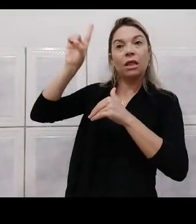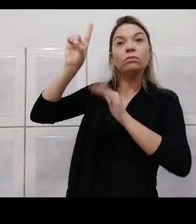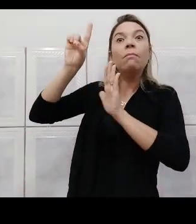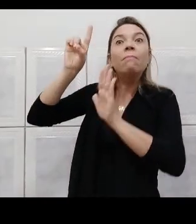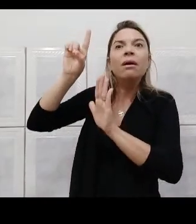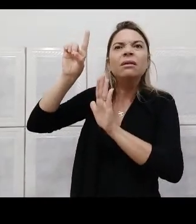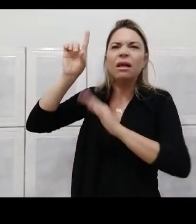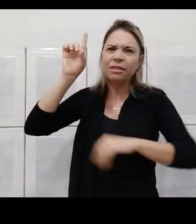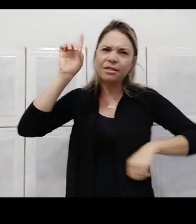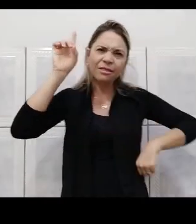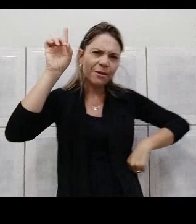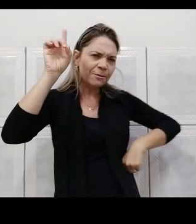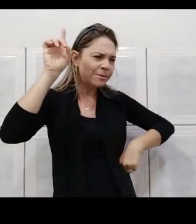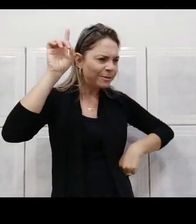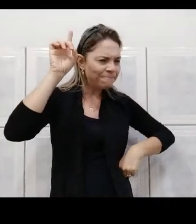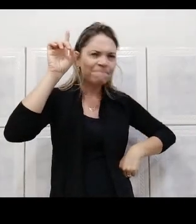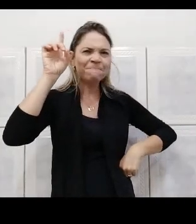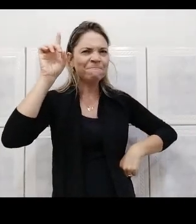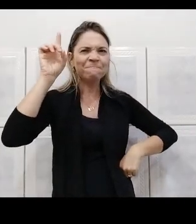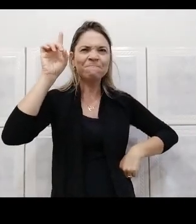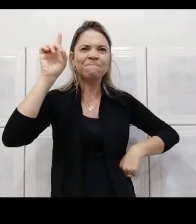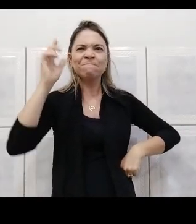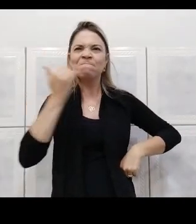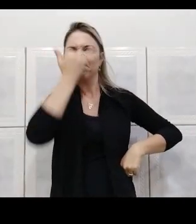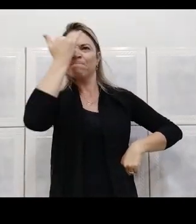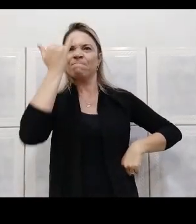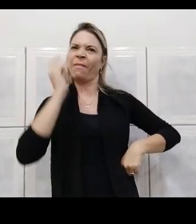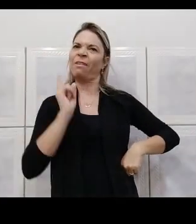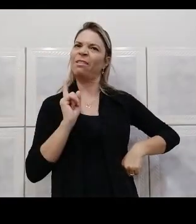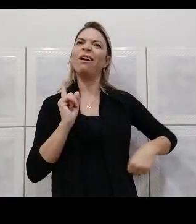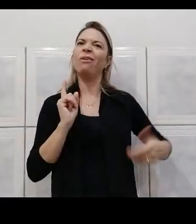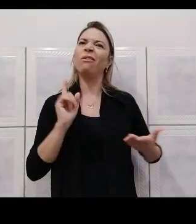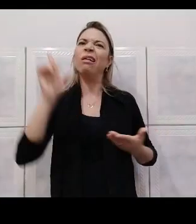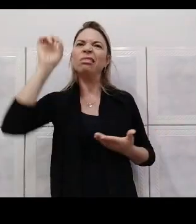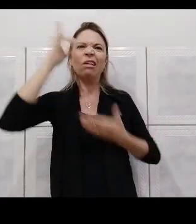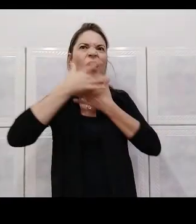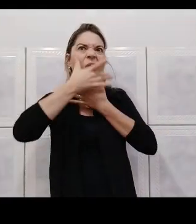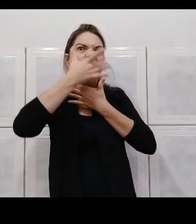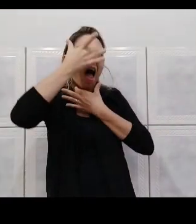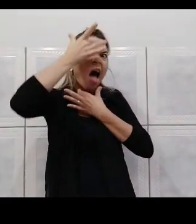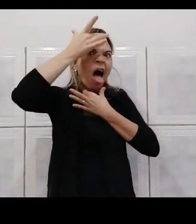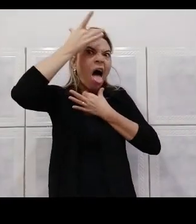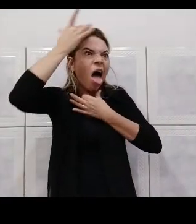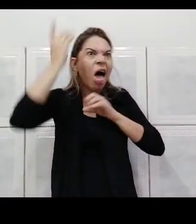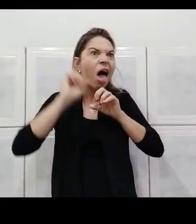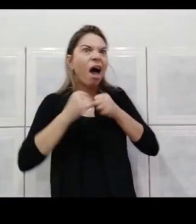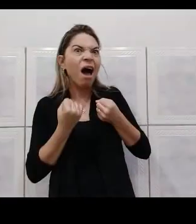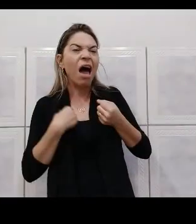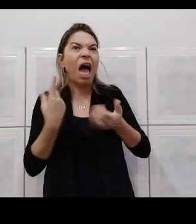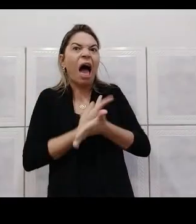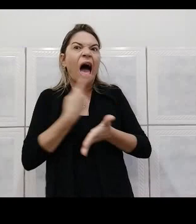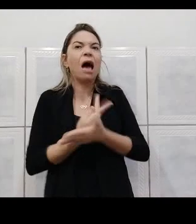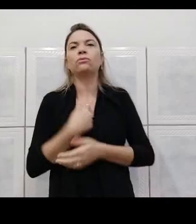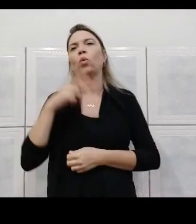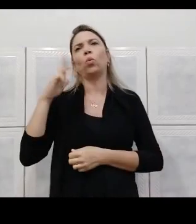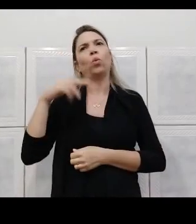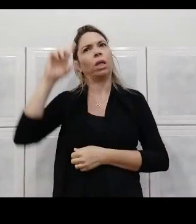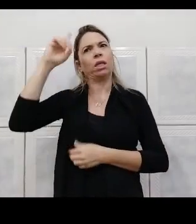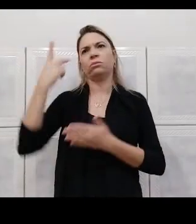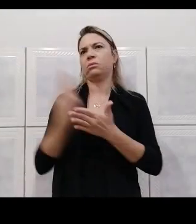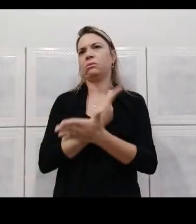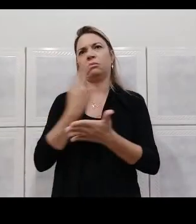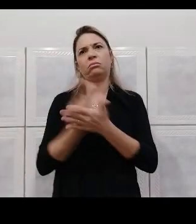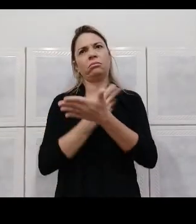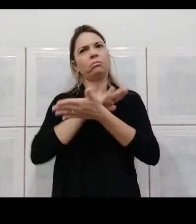engana, um Deus que não se vê equivocado, um Deus que insiste nos seus planos, porque os planos dele são os